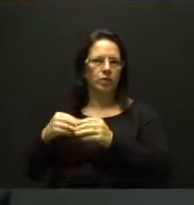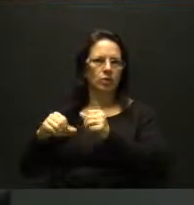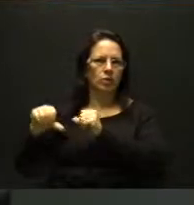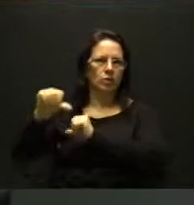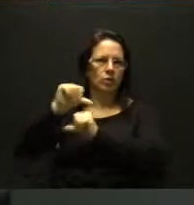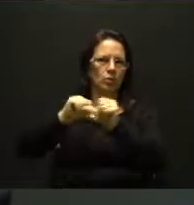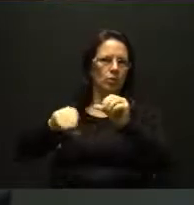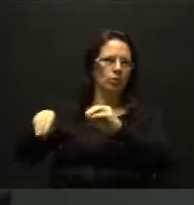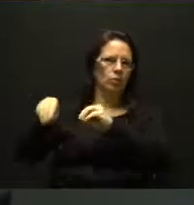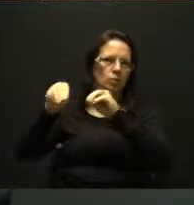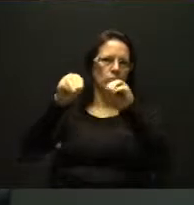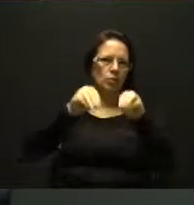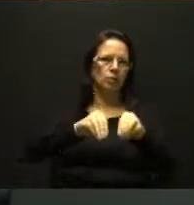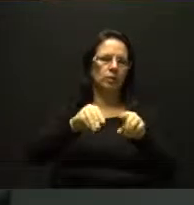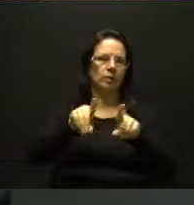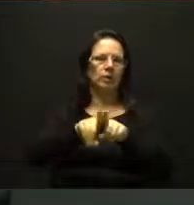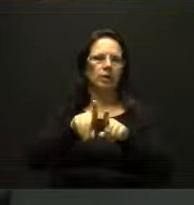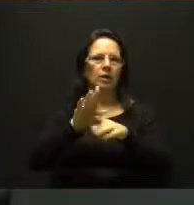justiça